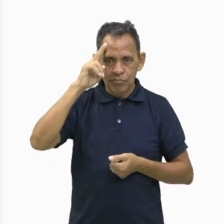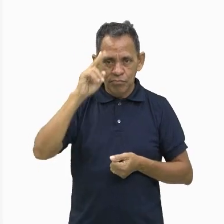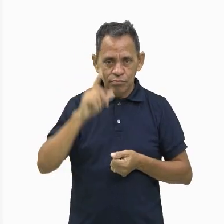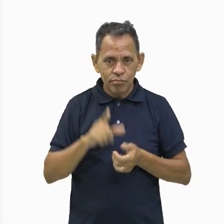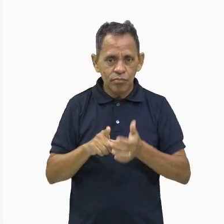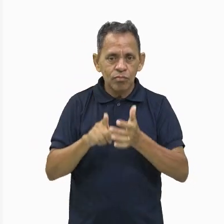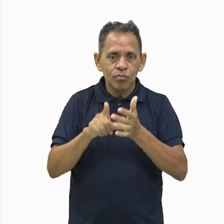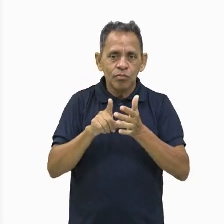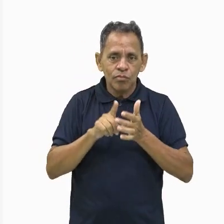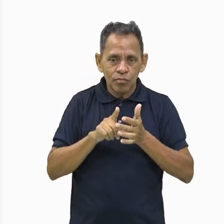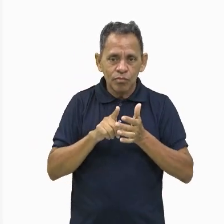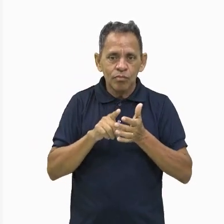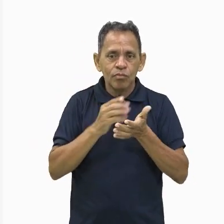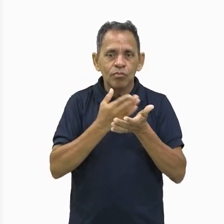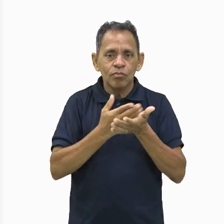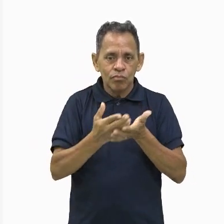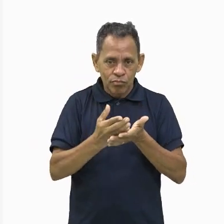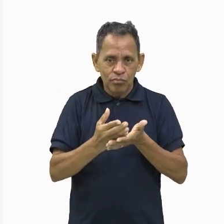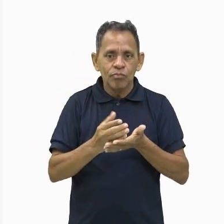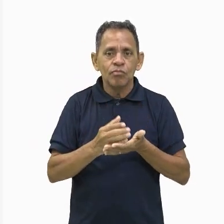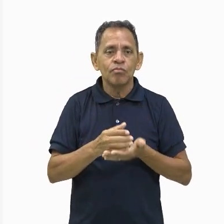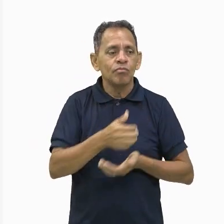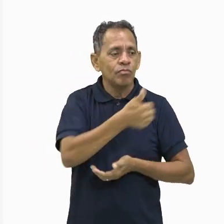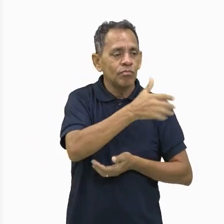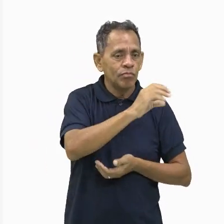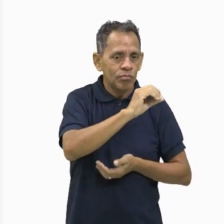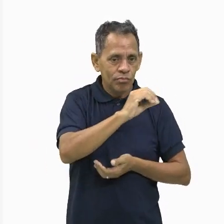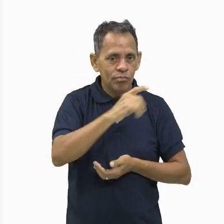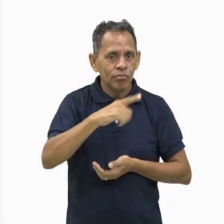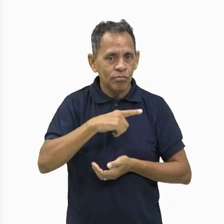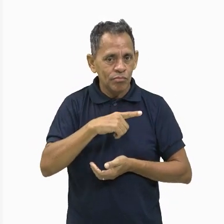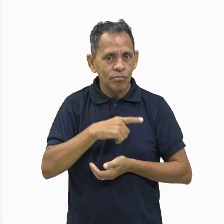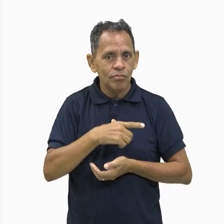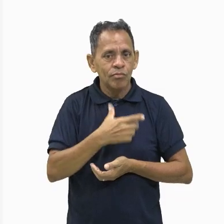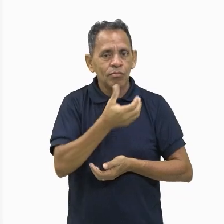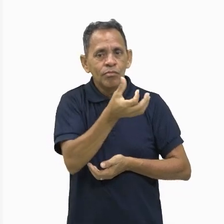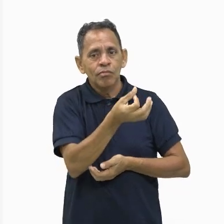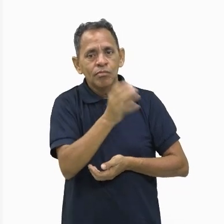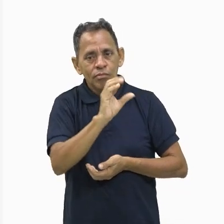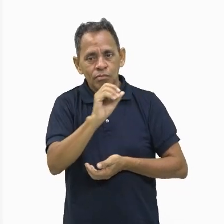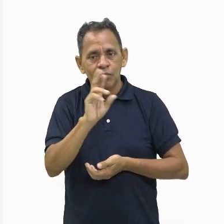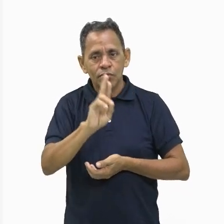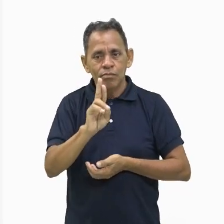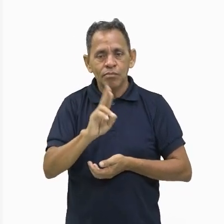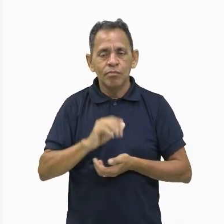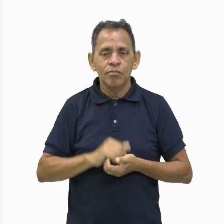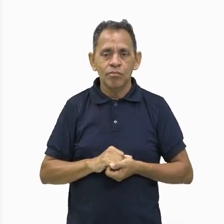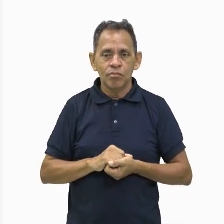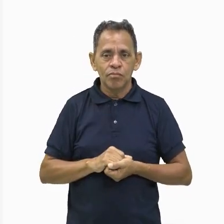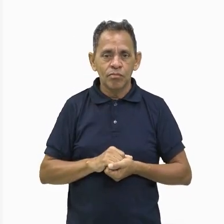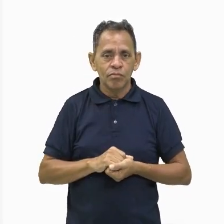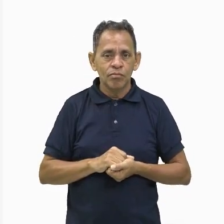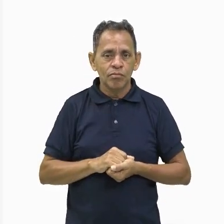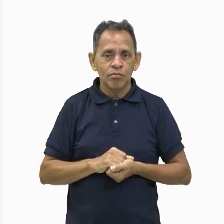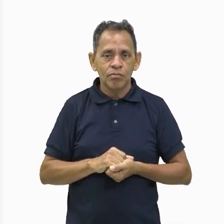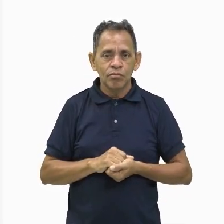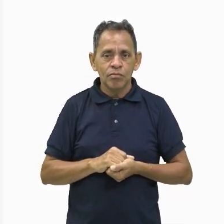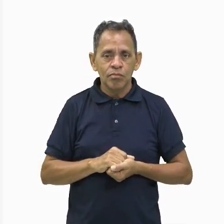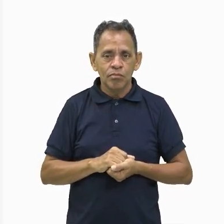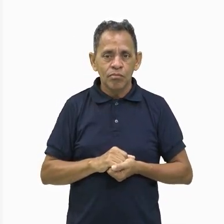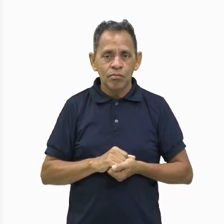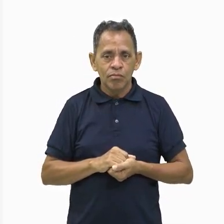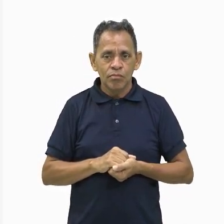que o centro do Tucumã custava no início R$60? Então, se custava R$60, então nós vamos